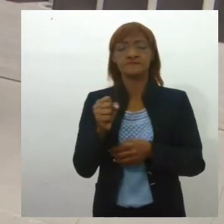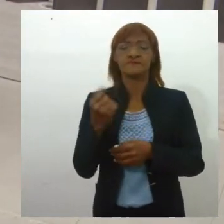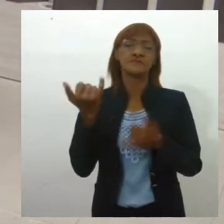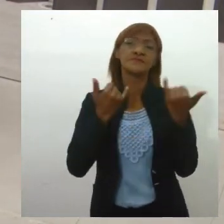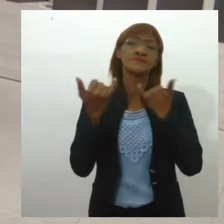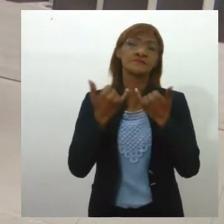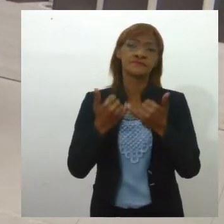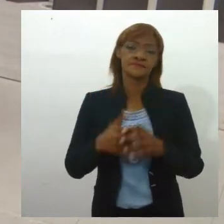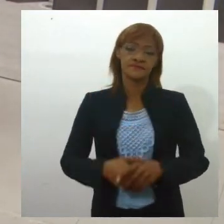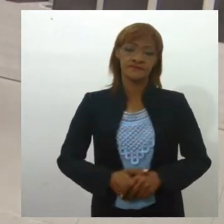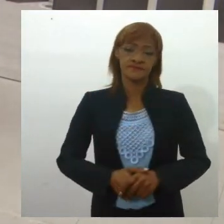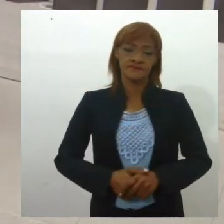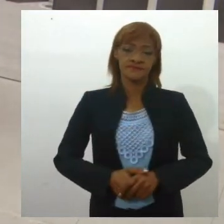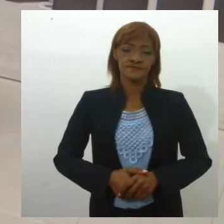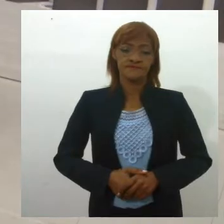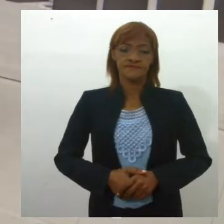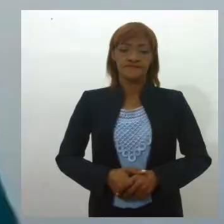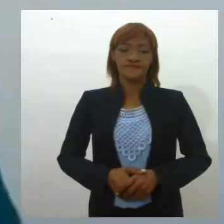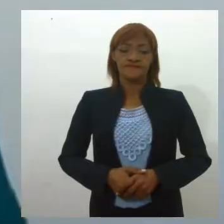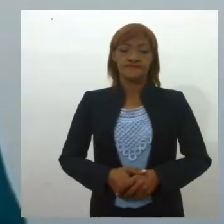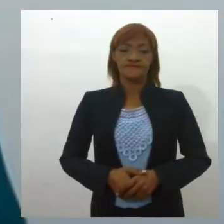gente.